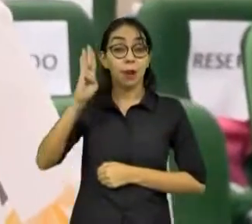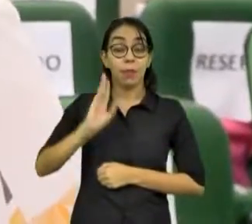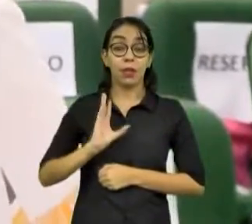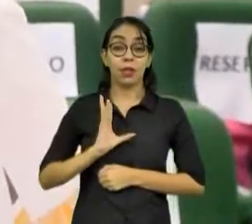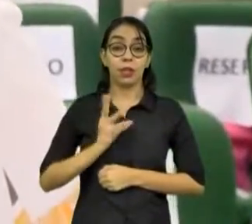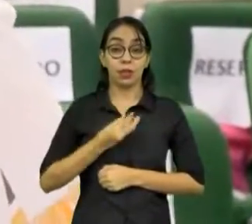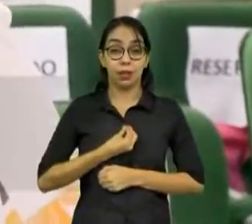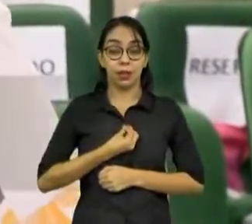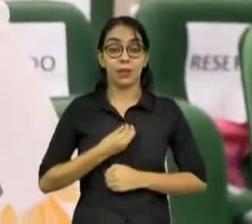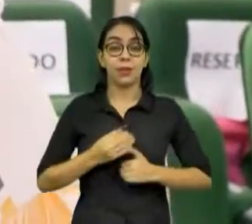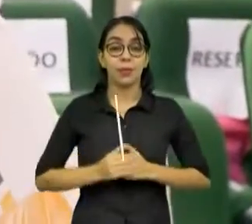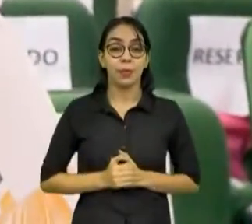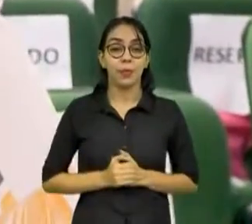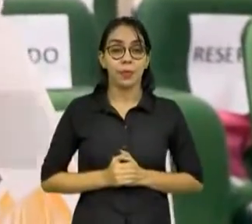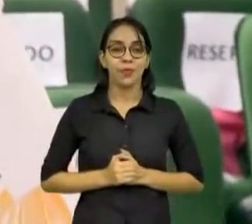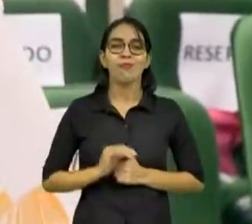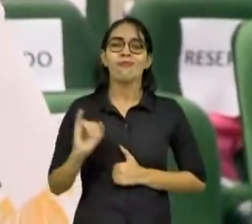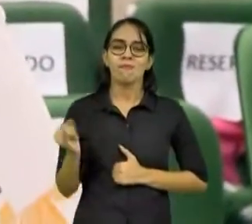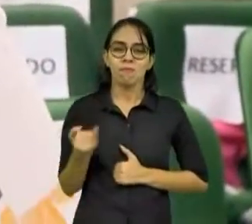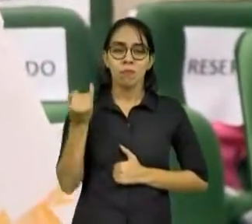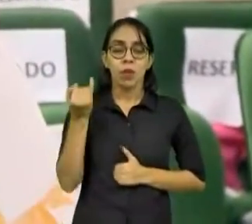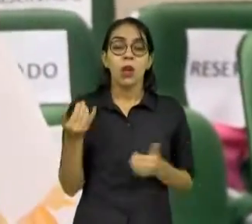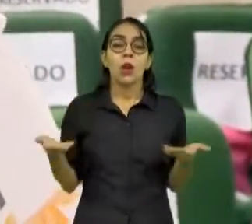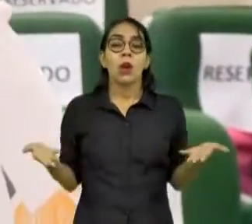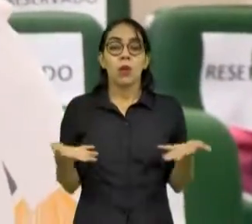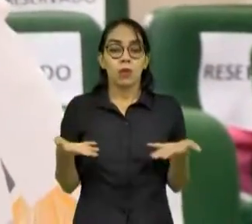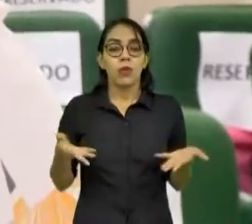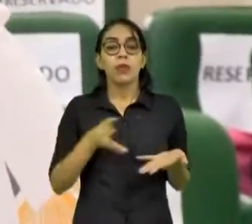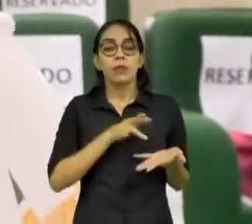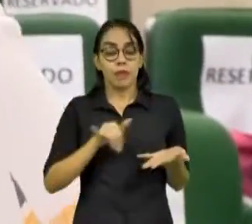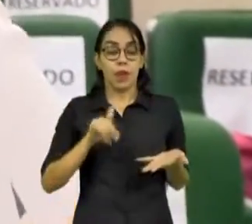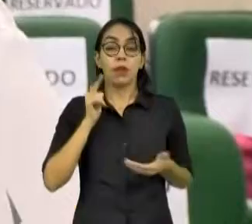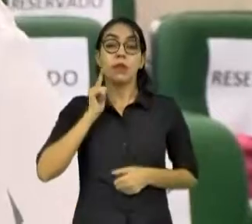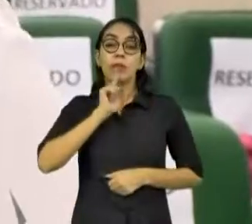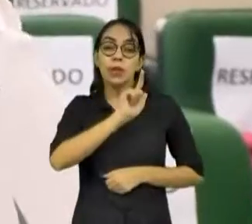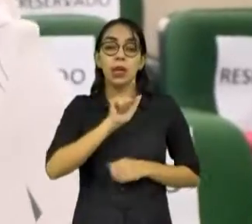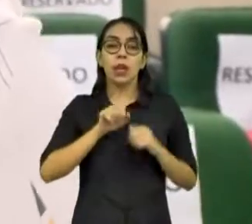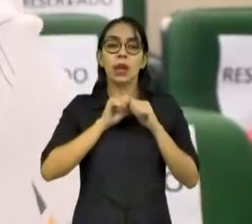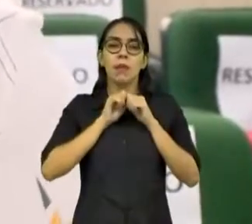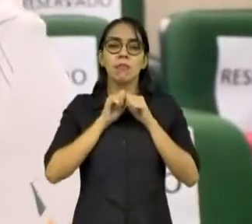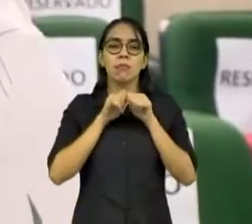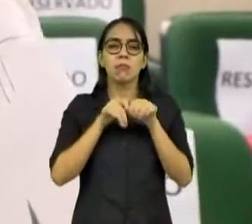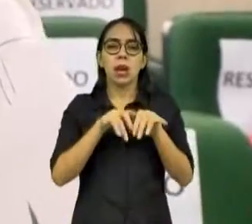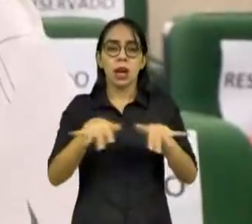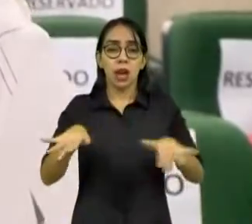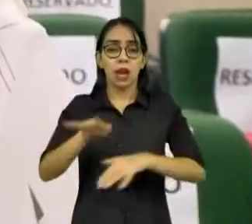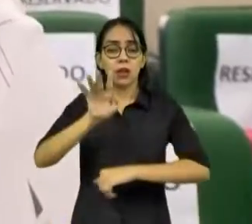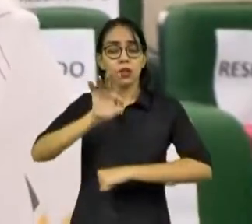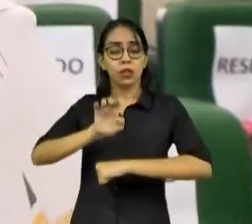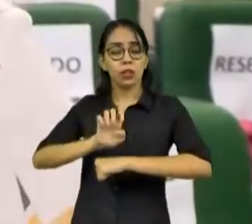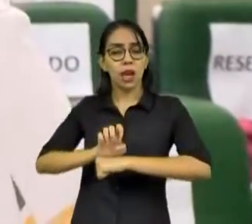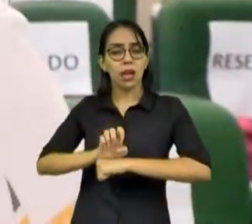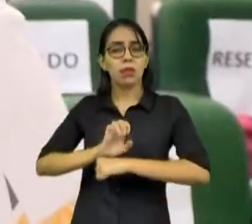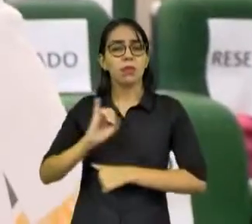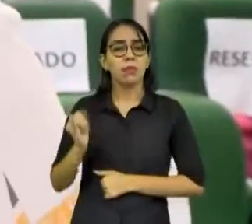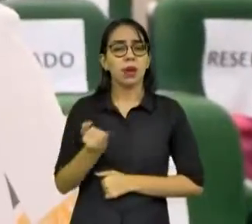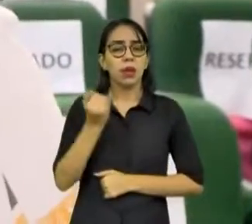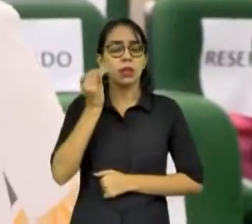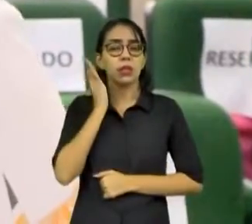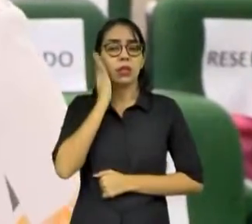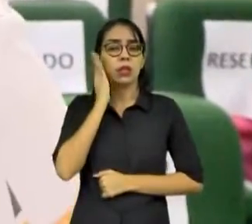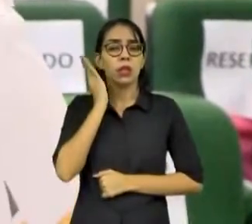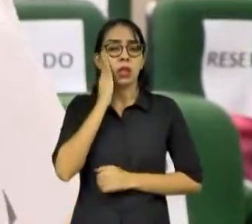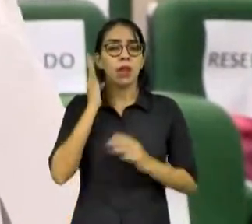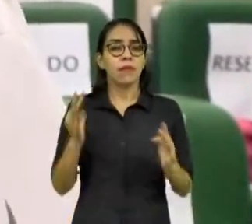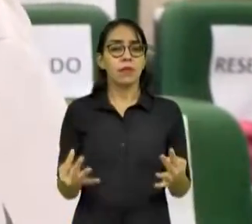muito importante porque a gente vai demarcar, né, a nível estadual, as importâncias, né, de trazer a